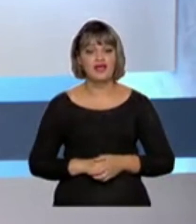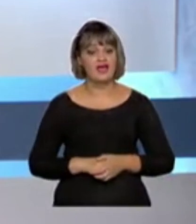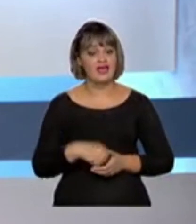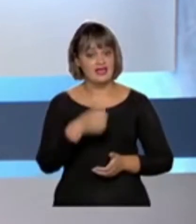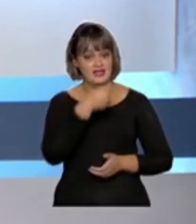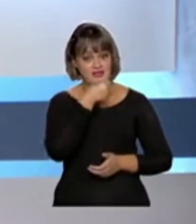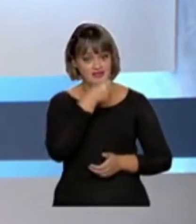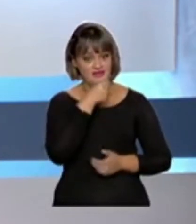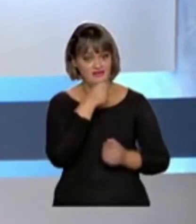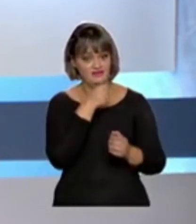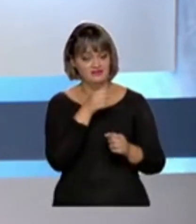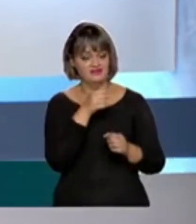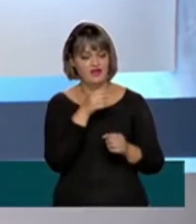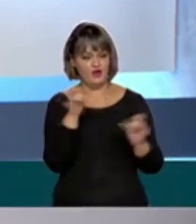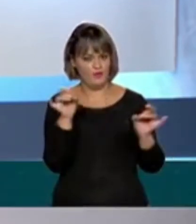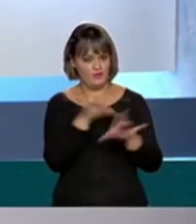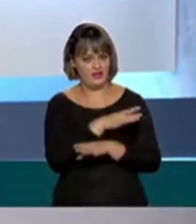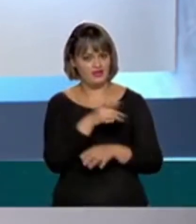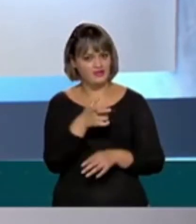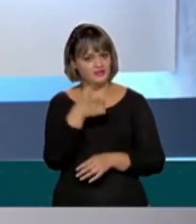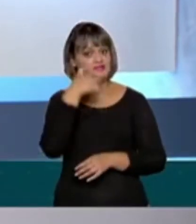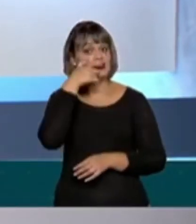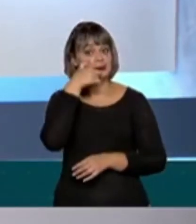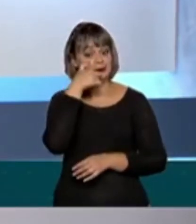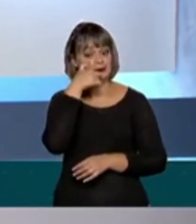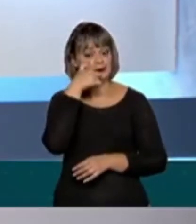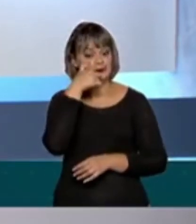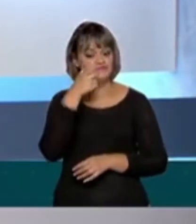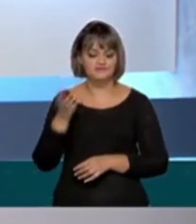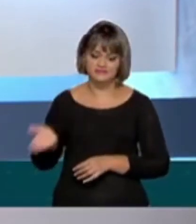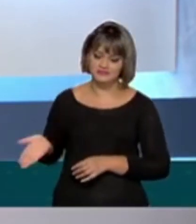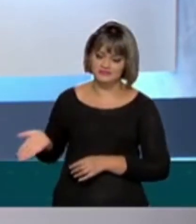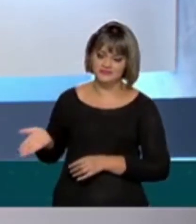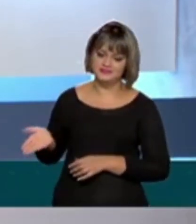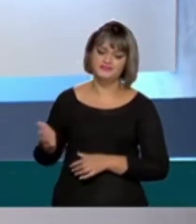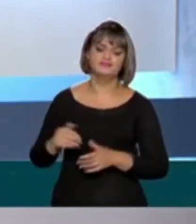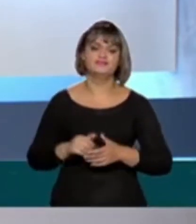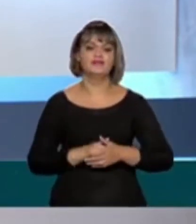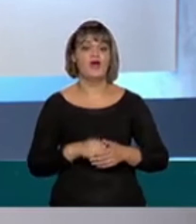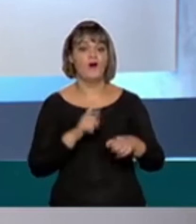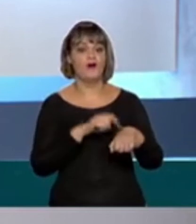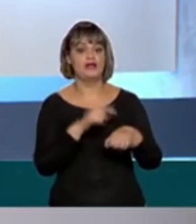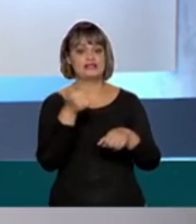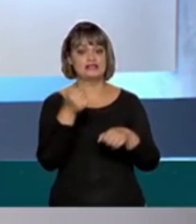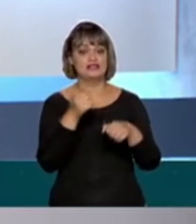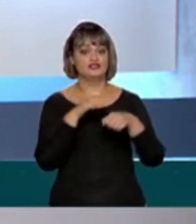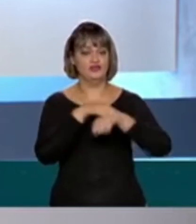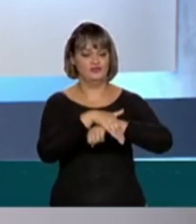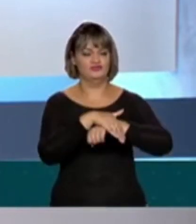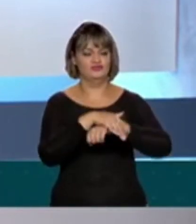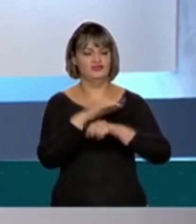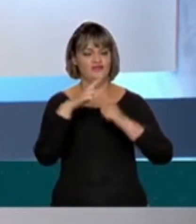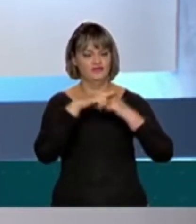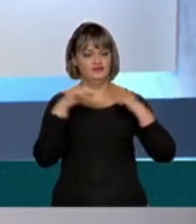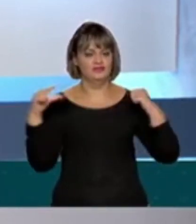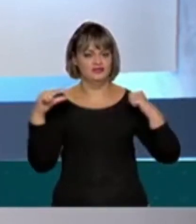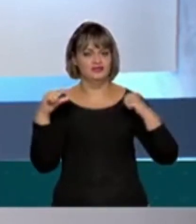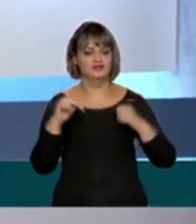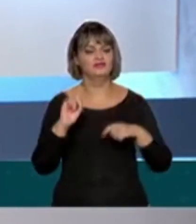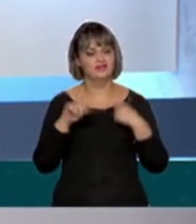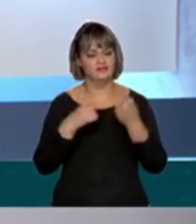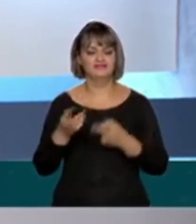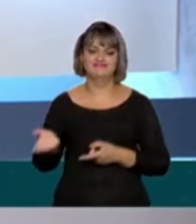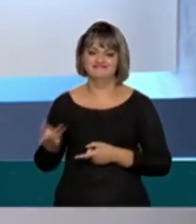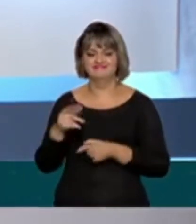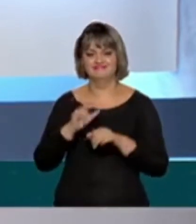entrevista completa do ministro do Desenvolvimento Regional você acompanha às 7 da noite no programa de rádio A Voz do Brasil e também